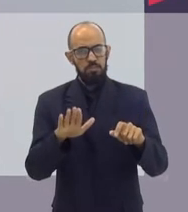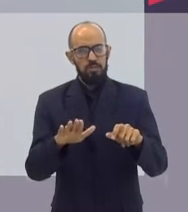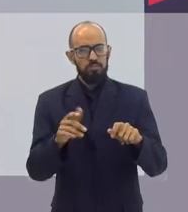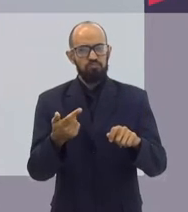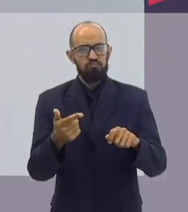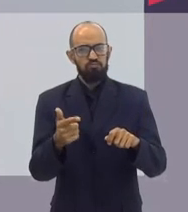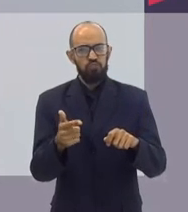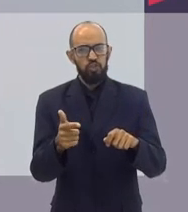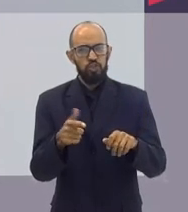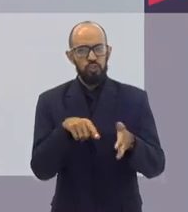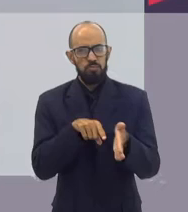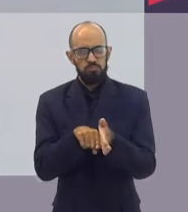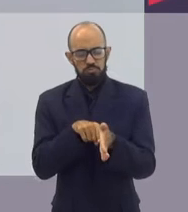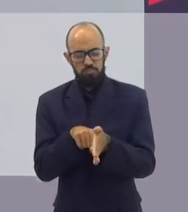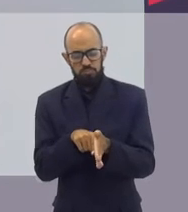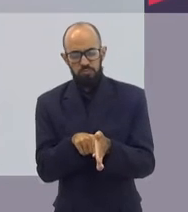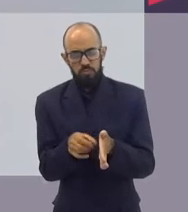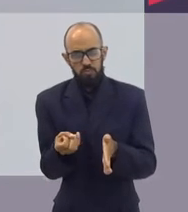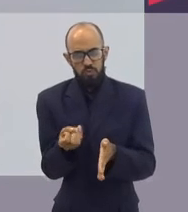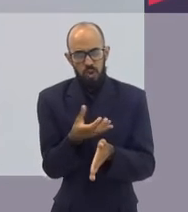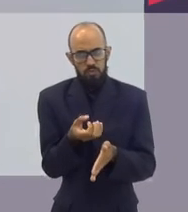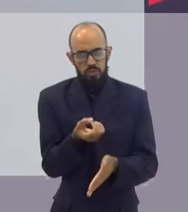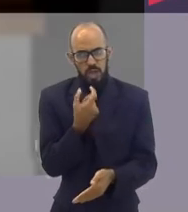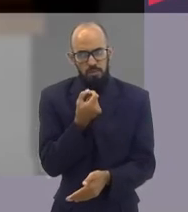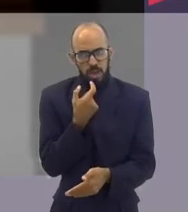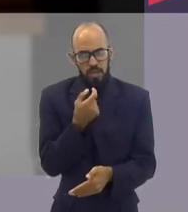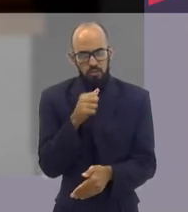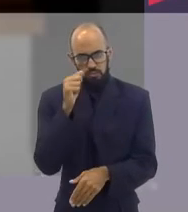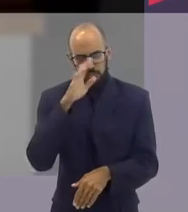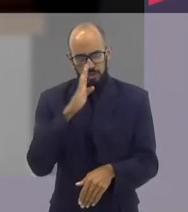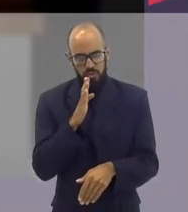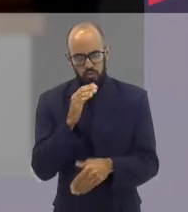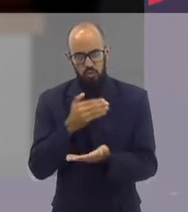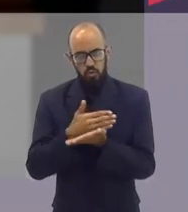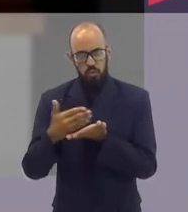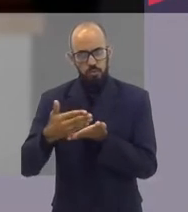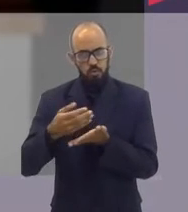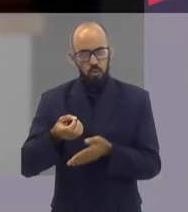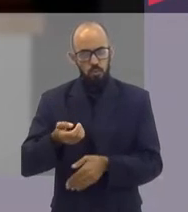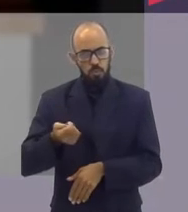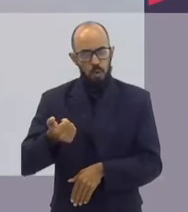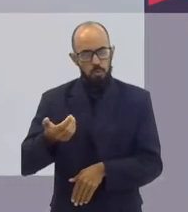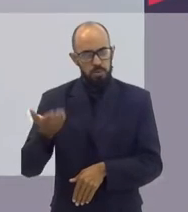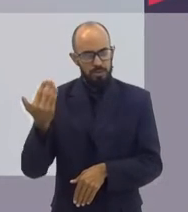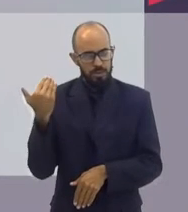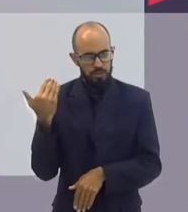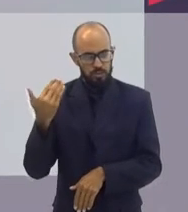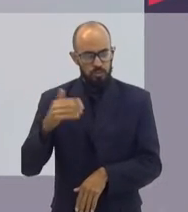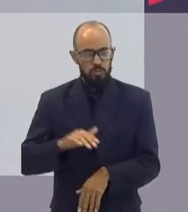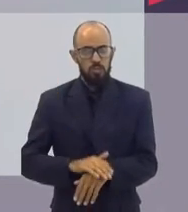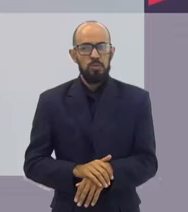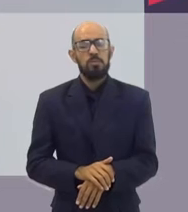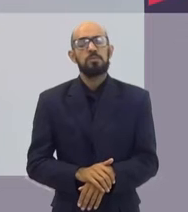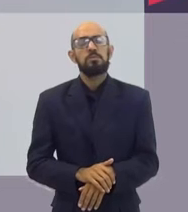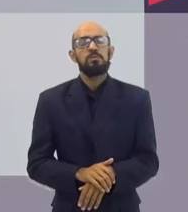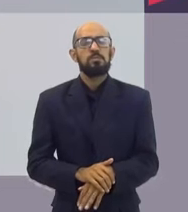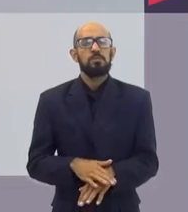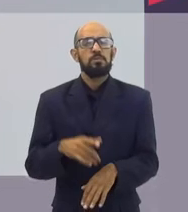tinha pesquisa de novos fármacos no Brasil. Isso começou há poucos anos atrás, né? E